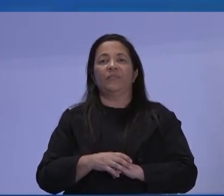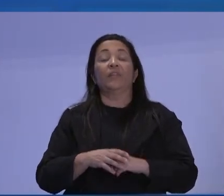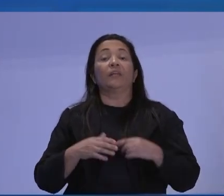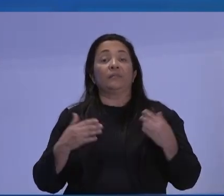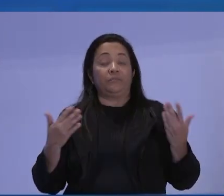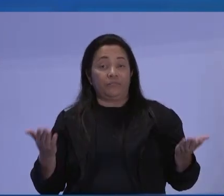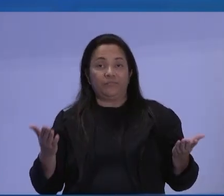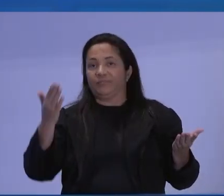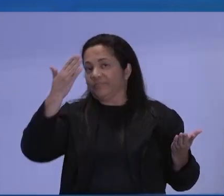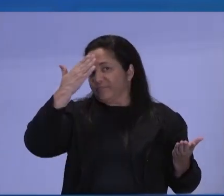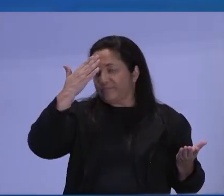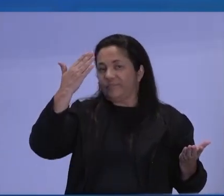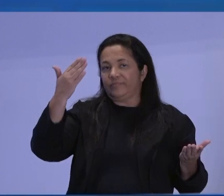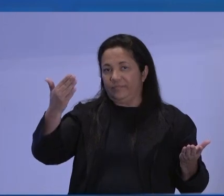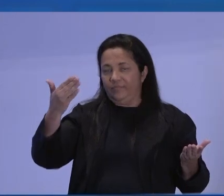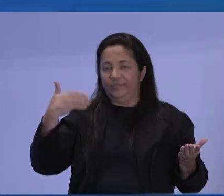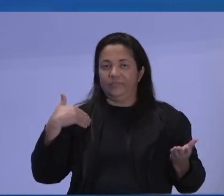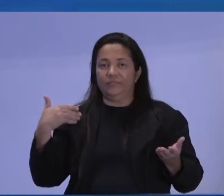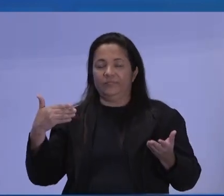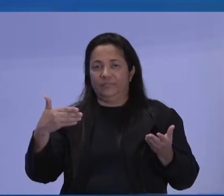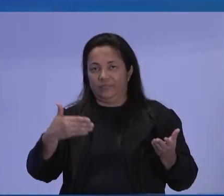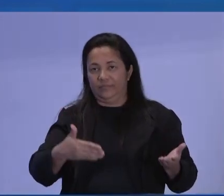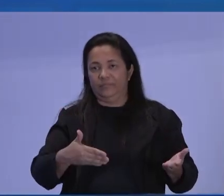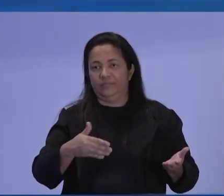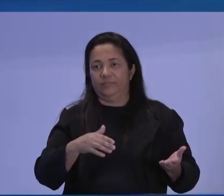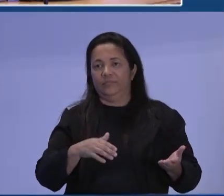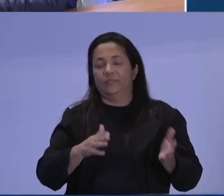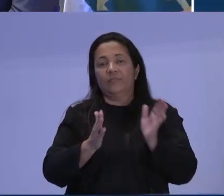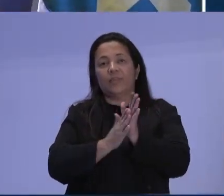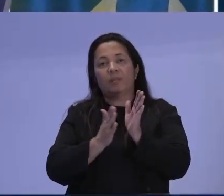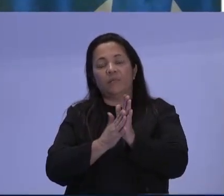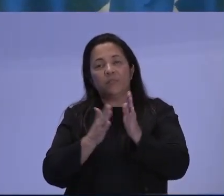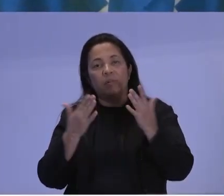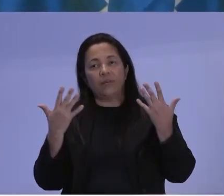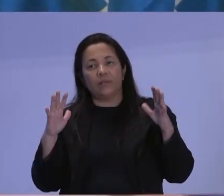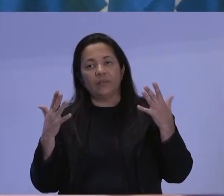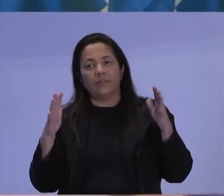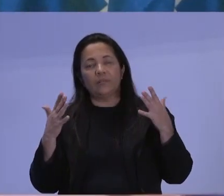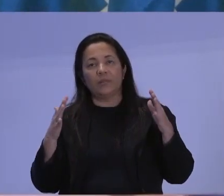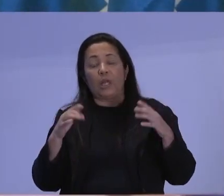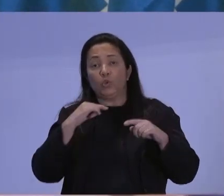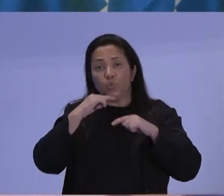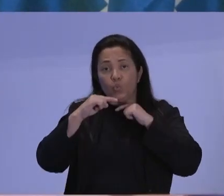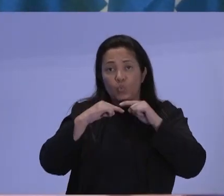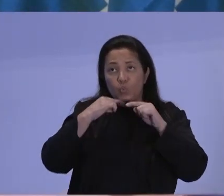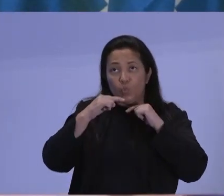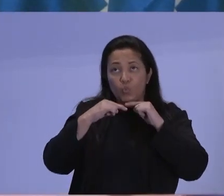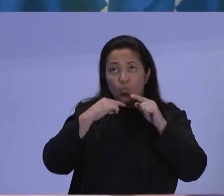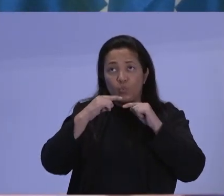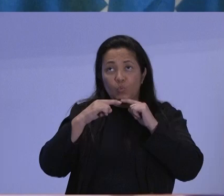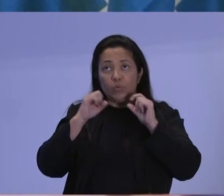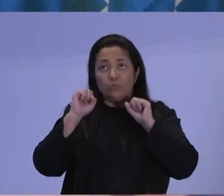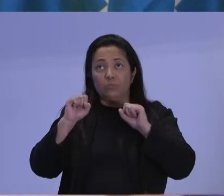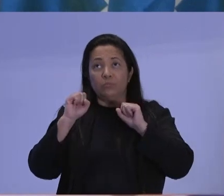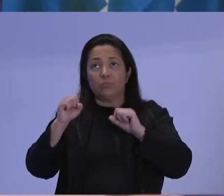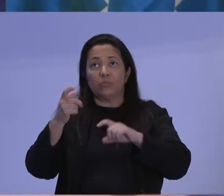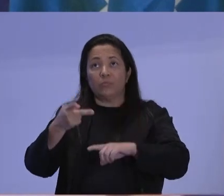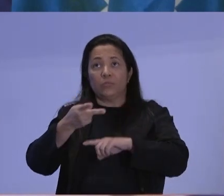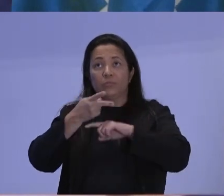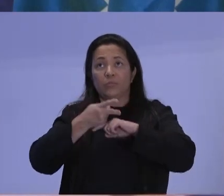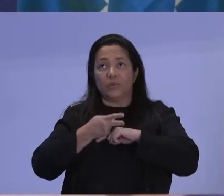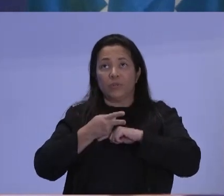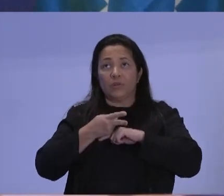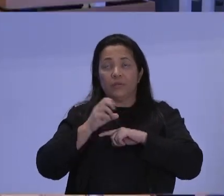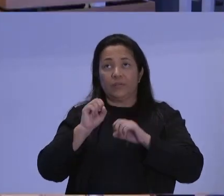gente. Queria agradecer muito e parabenizar essa iniciativa, e qualquer dúvida, estamos aí para contribuir.